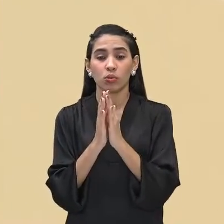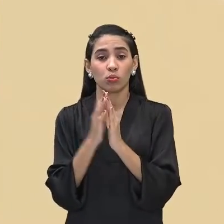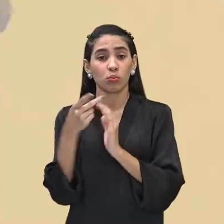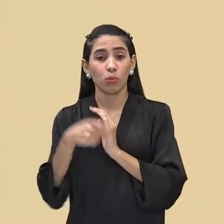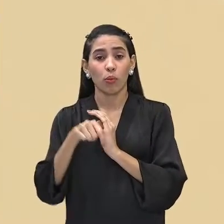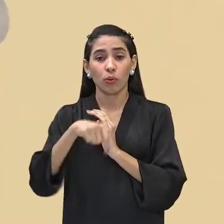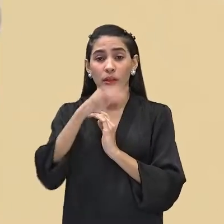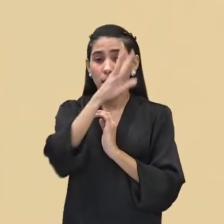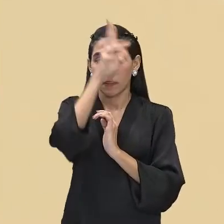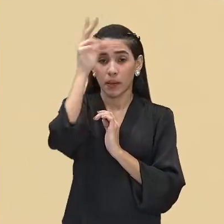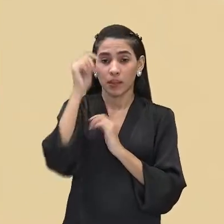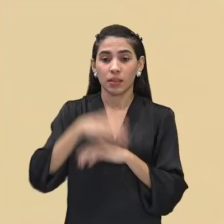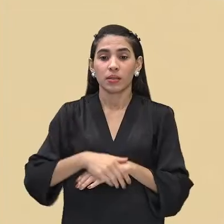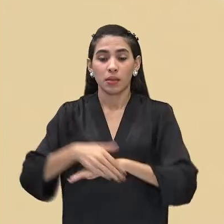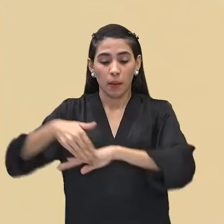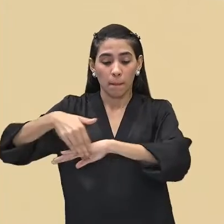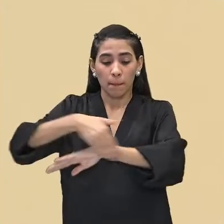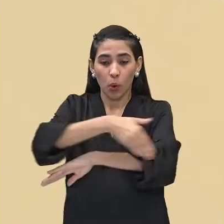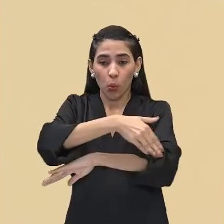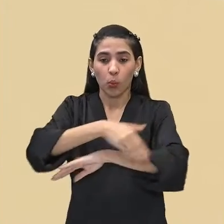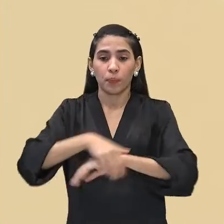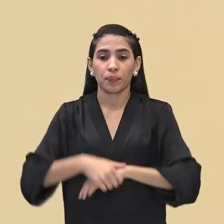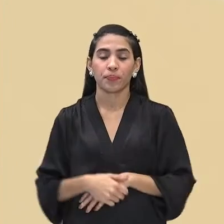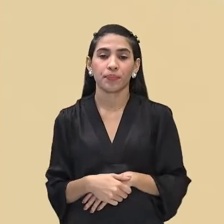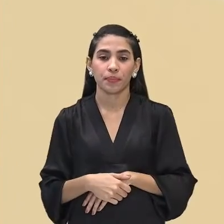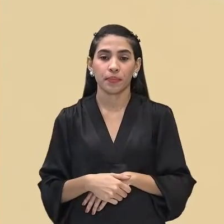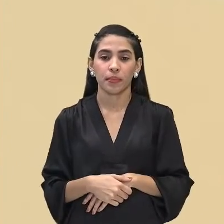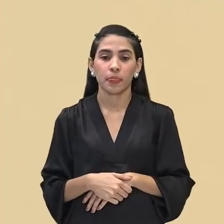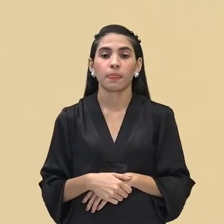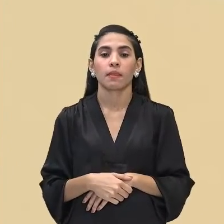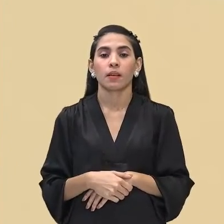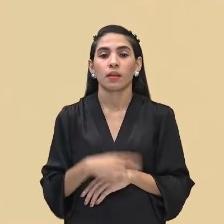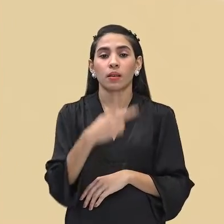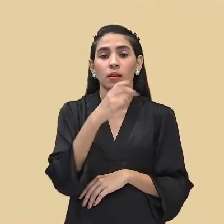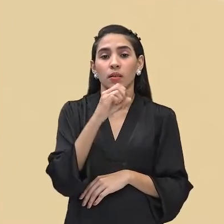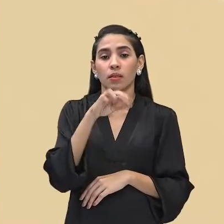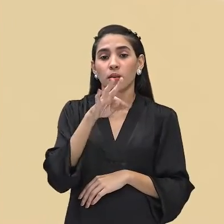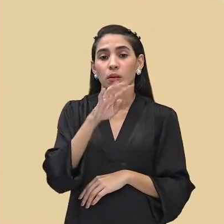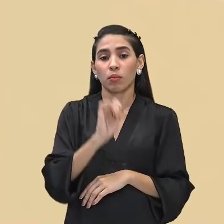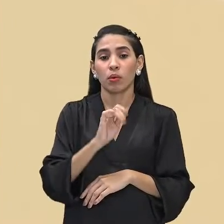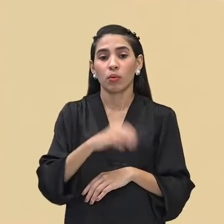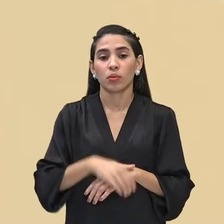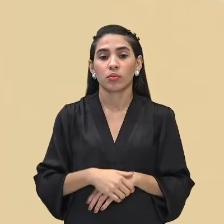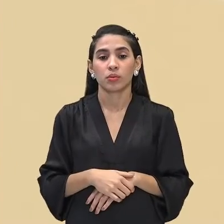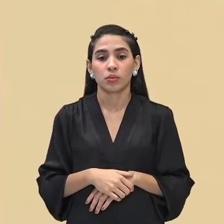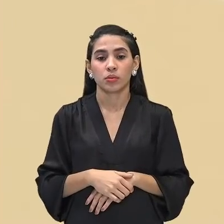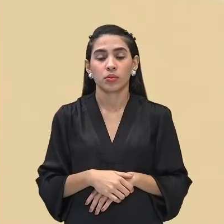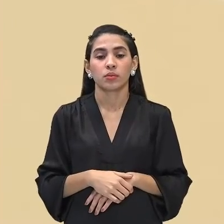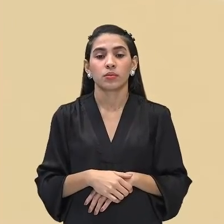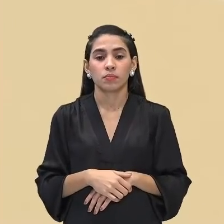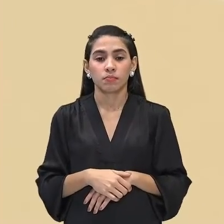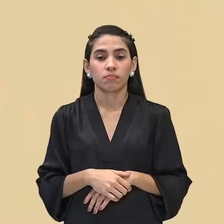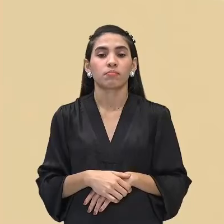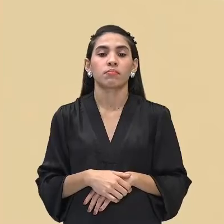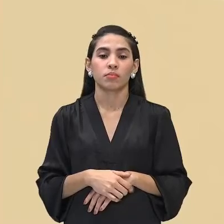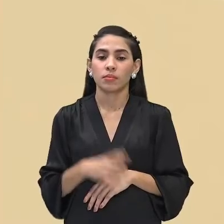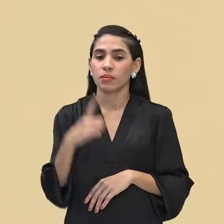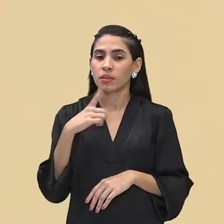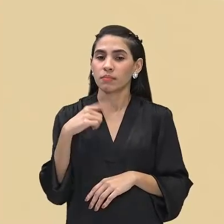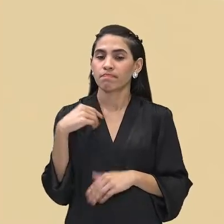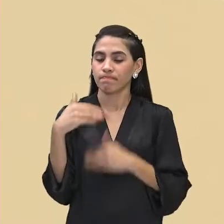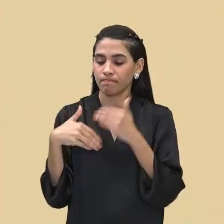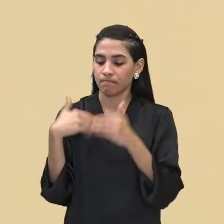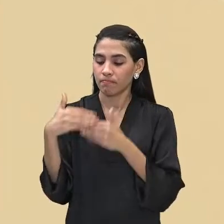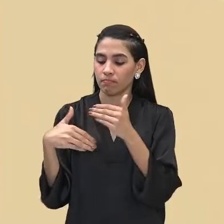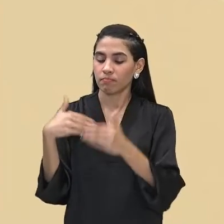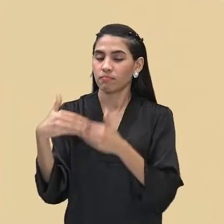né? As ruas de paralelepípedo, pontes como, por exemplo, a Ponte de Ferro da 7 de Setembro. Então, muita coisa nós temos de